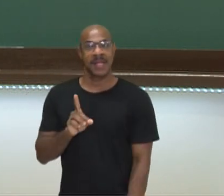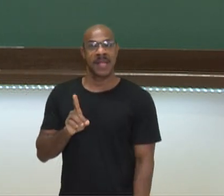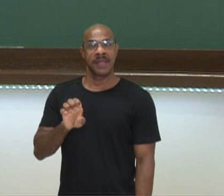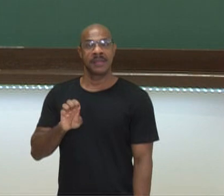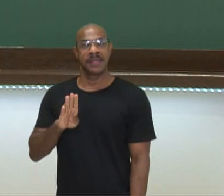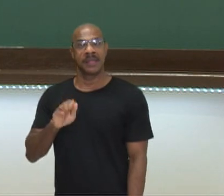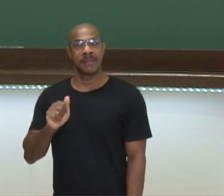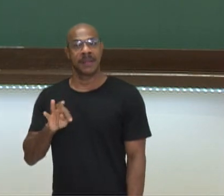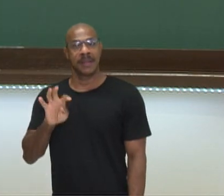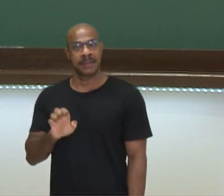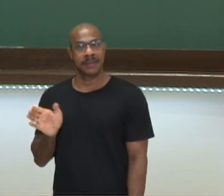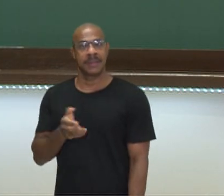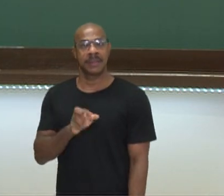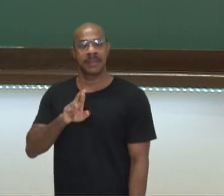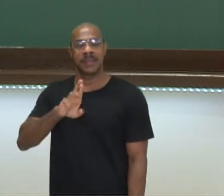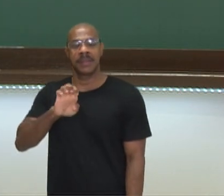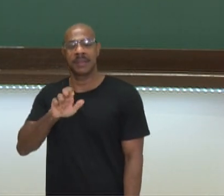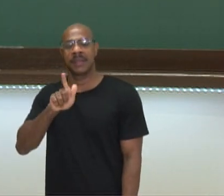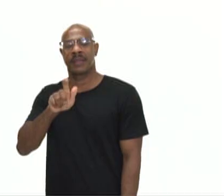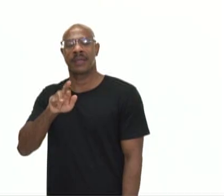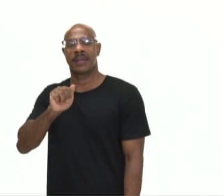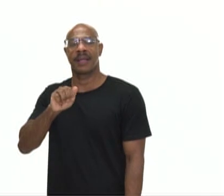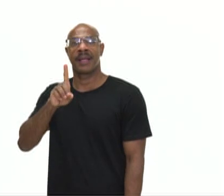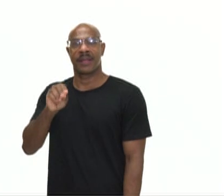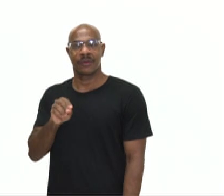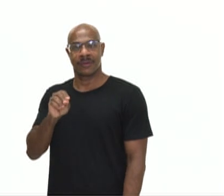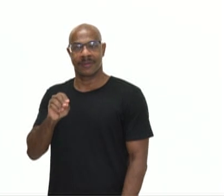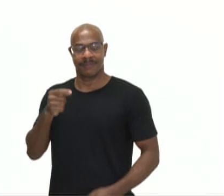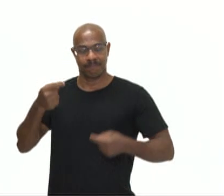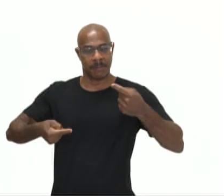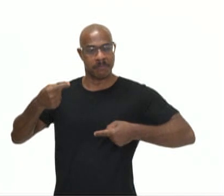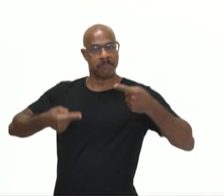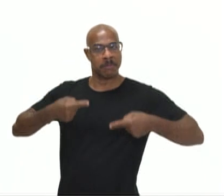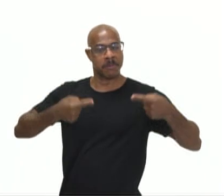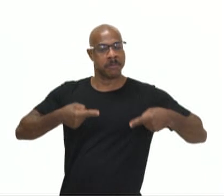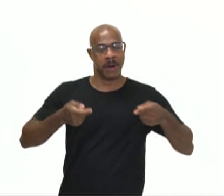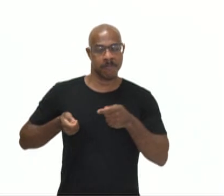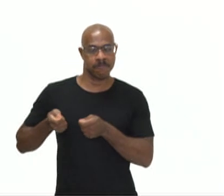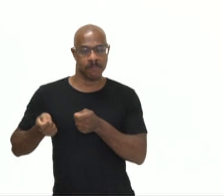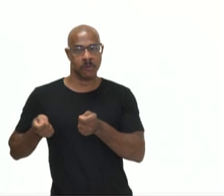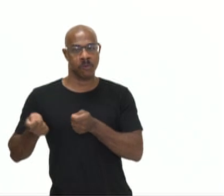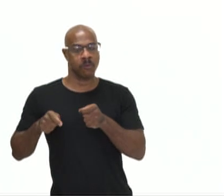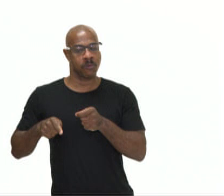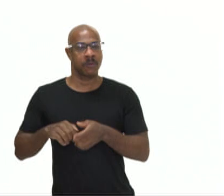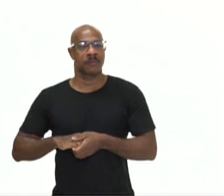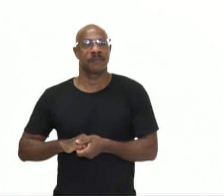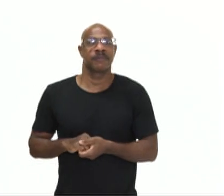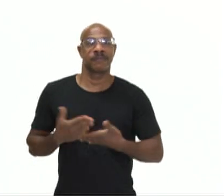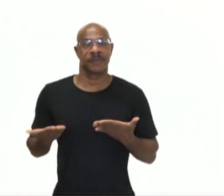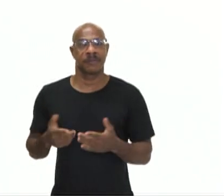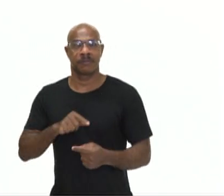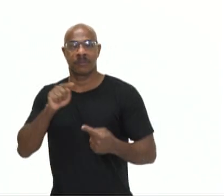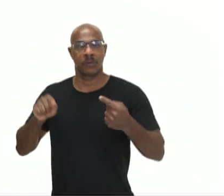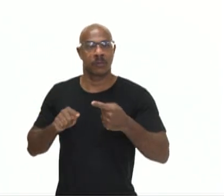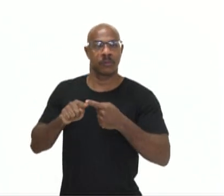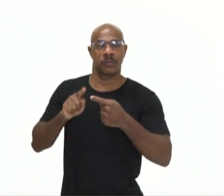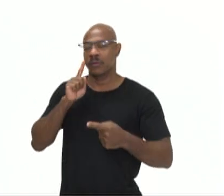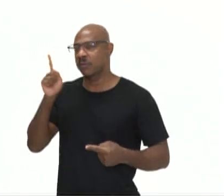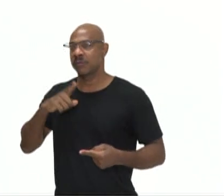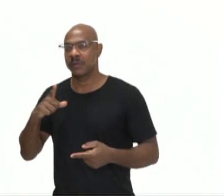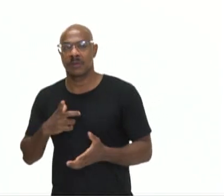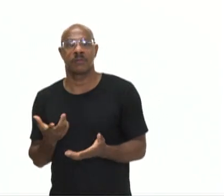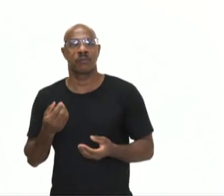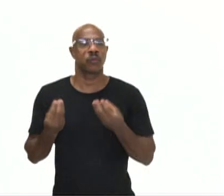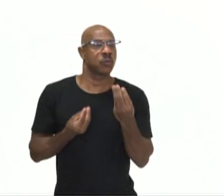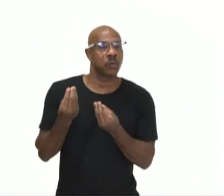objetivos. Eles são: conhecer alguns aspectos do gênero debate regrado, levantar informações